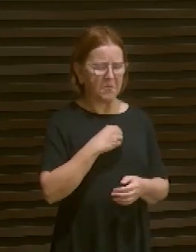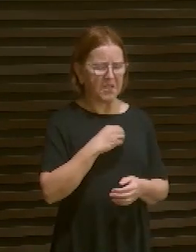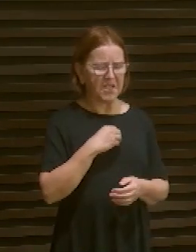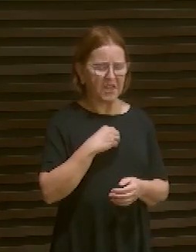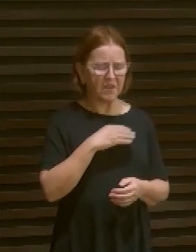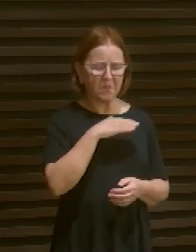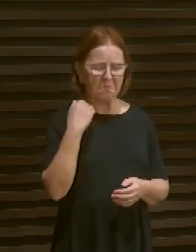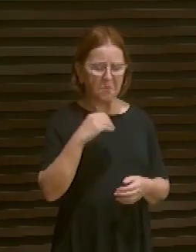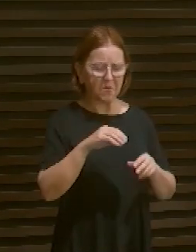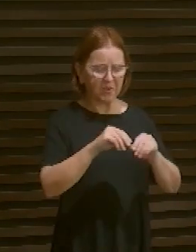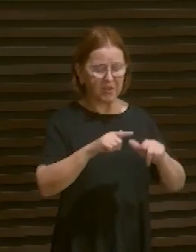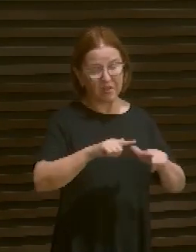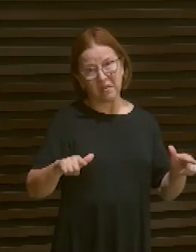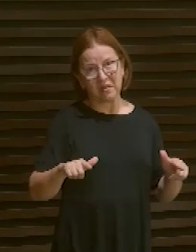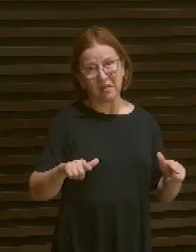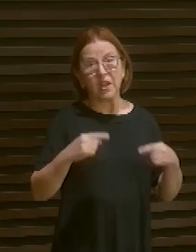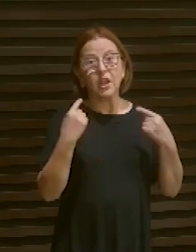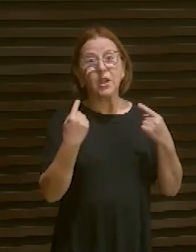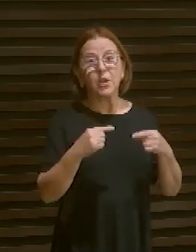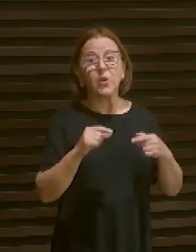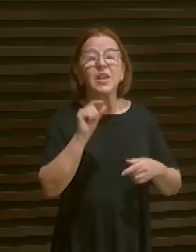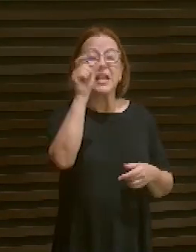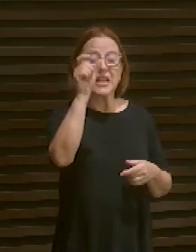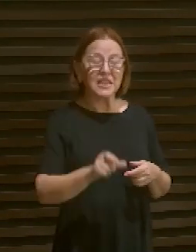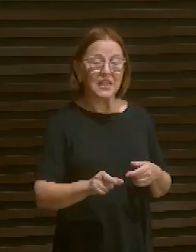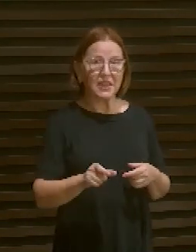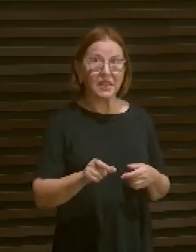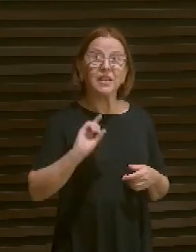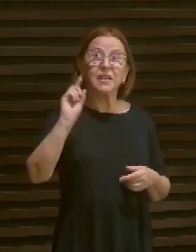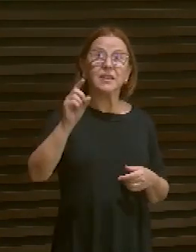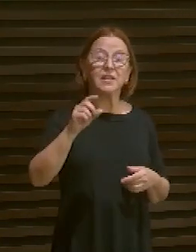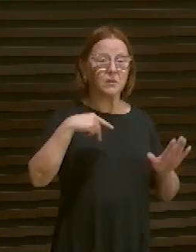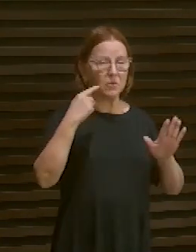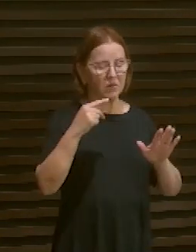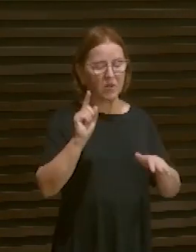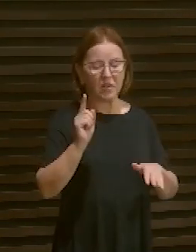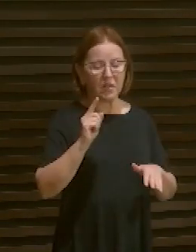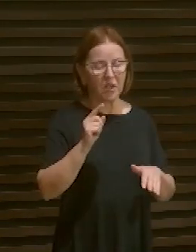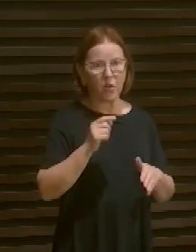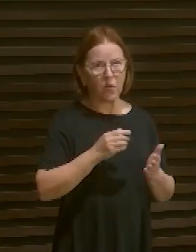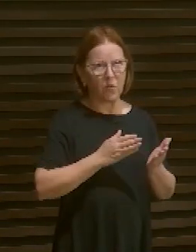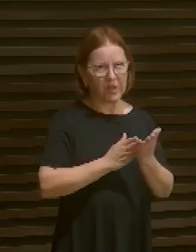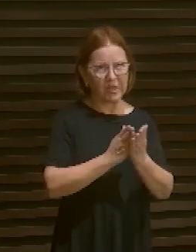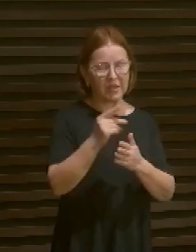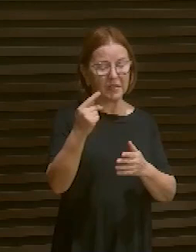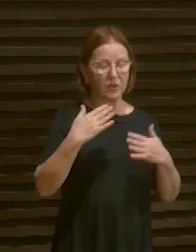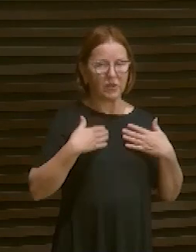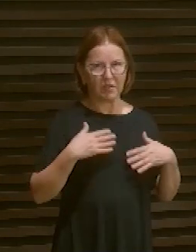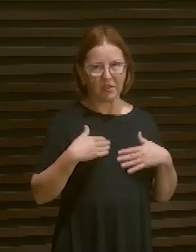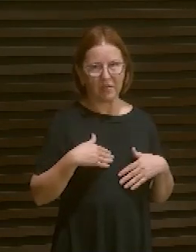contra quem jurou que não entrariam no seu descanso, senão contra os que